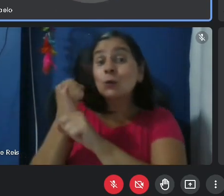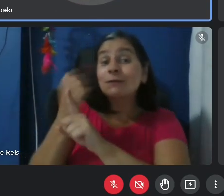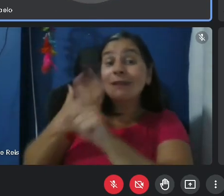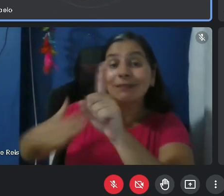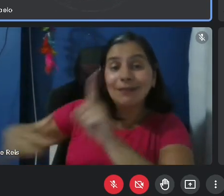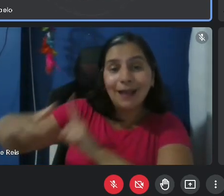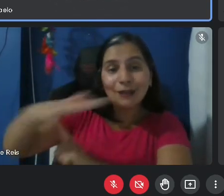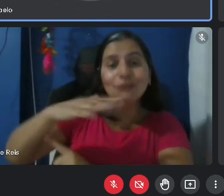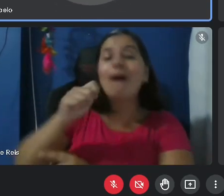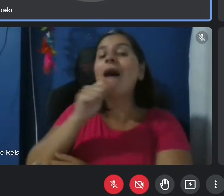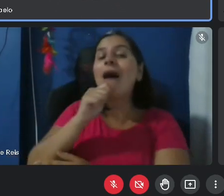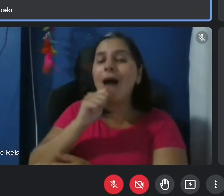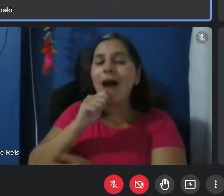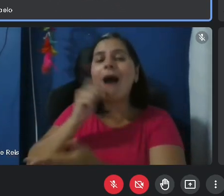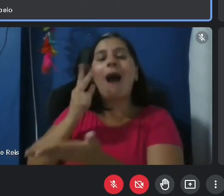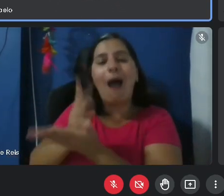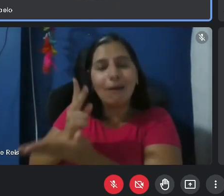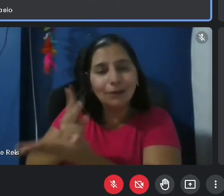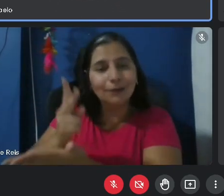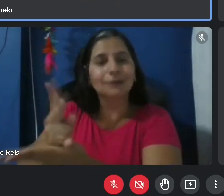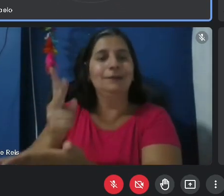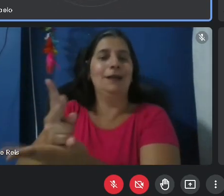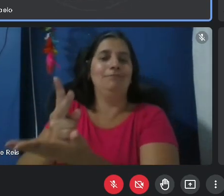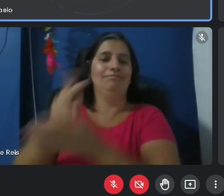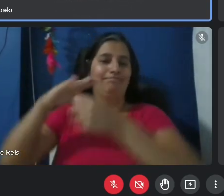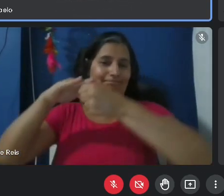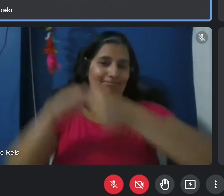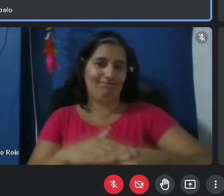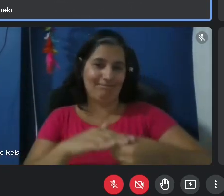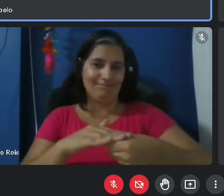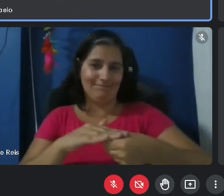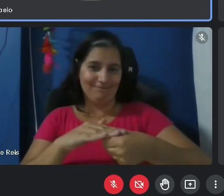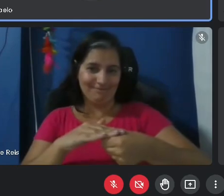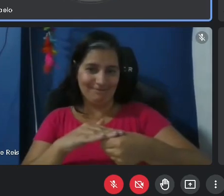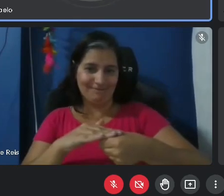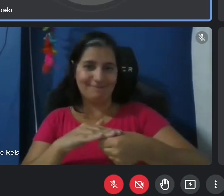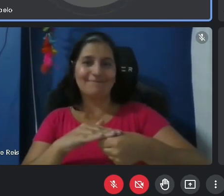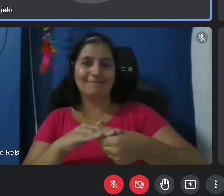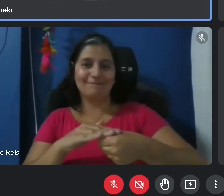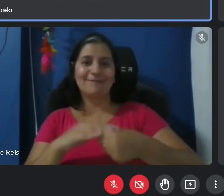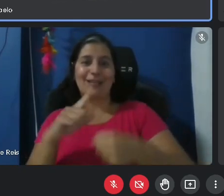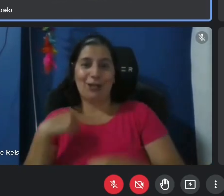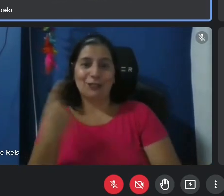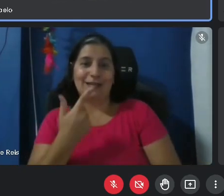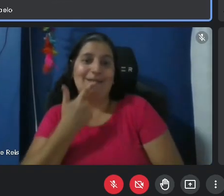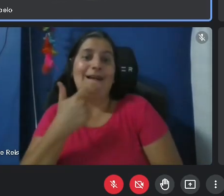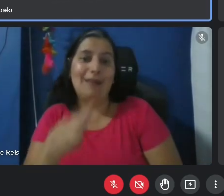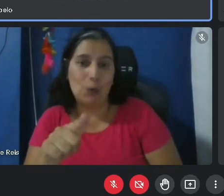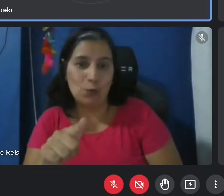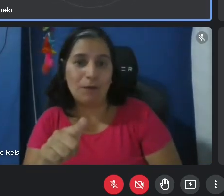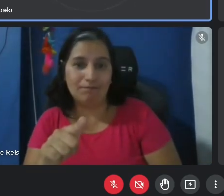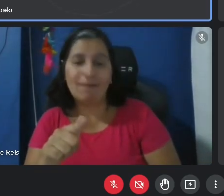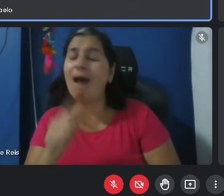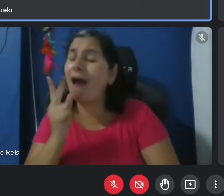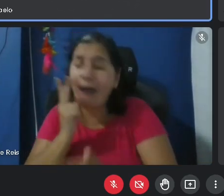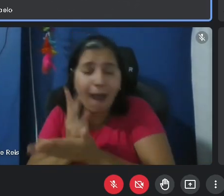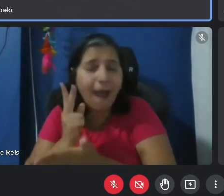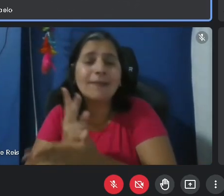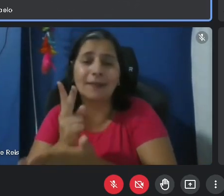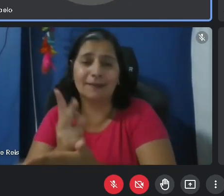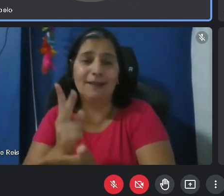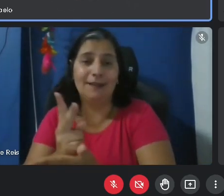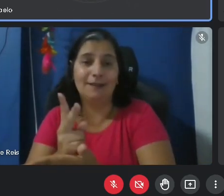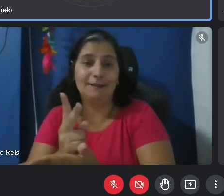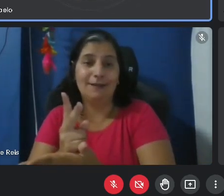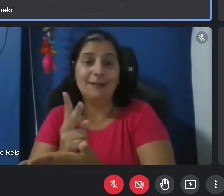Então, eu fico angustiada. A segunda angústia minha é o quê? É que a sociedade sempre oprime o surdo.